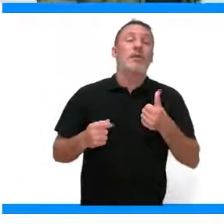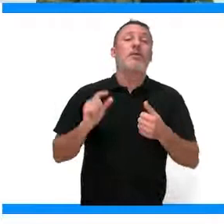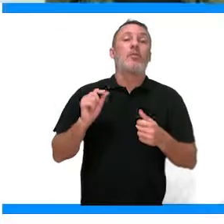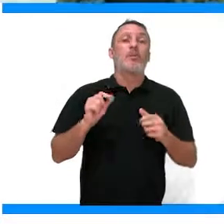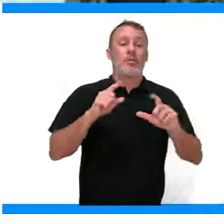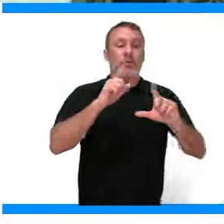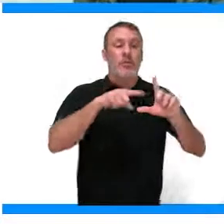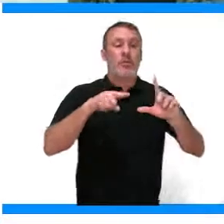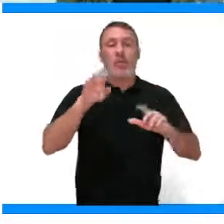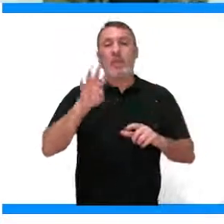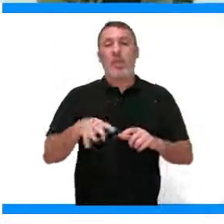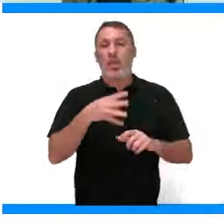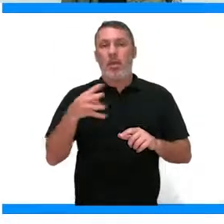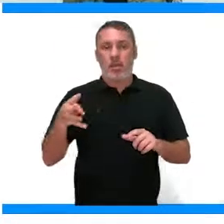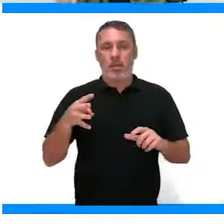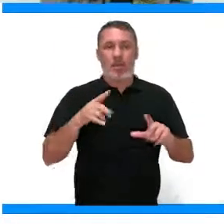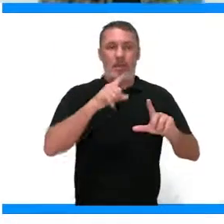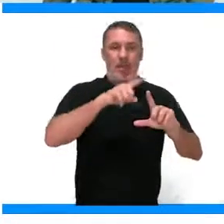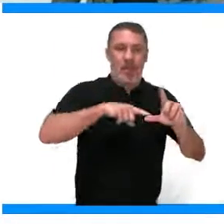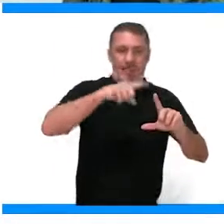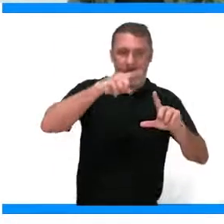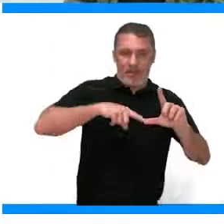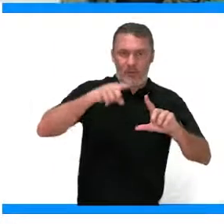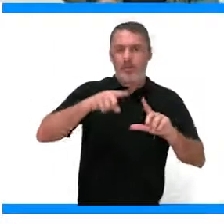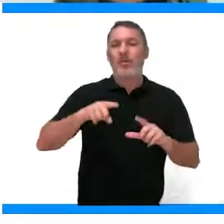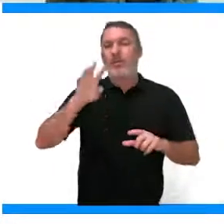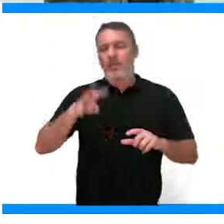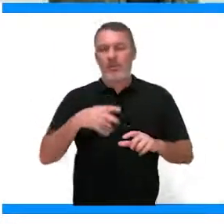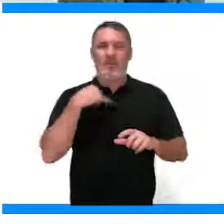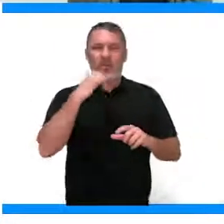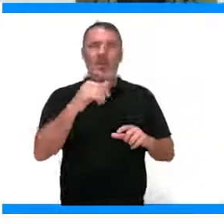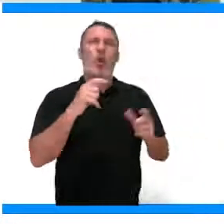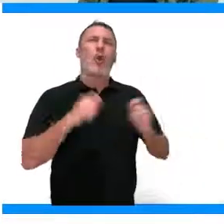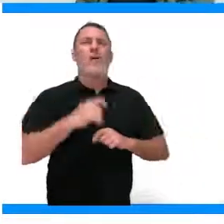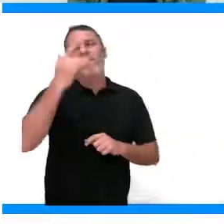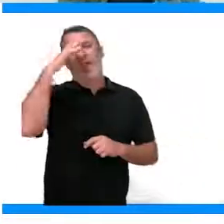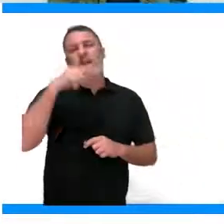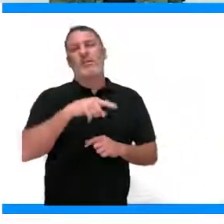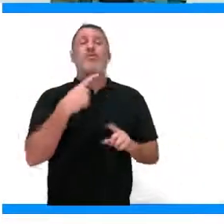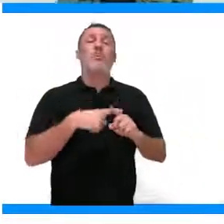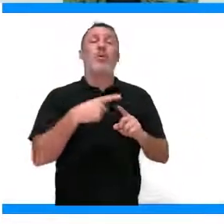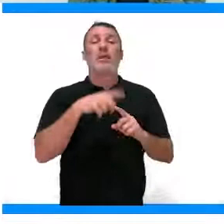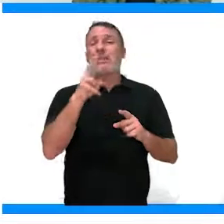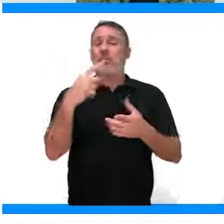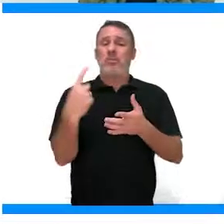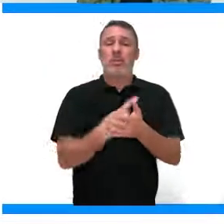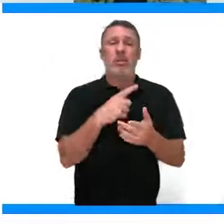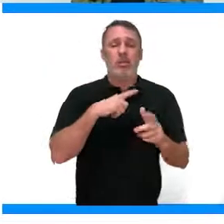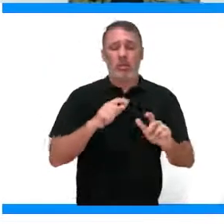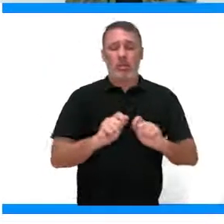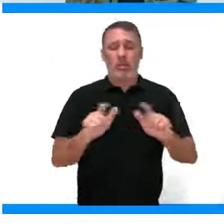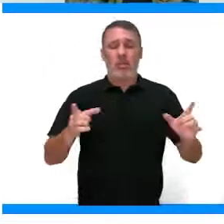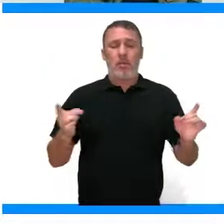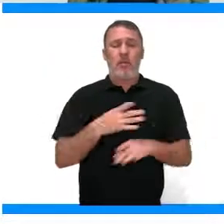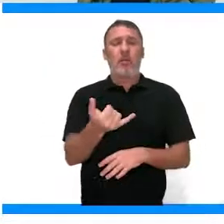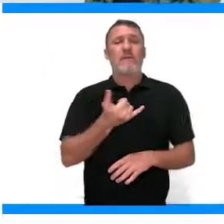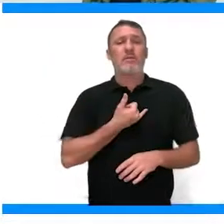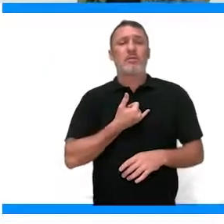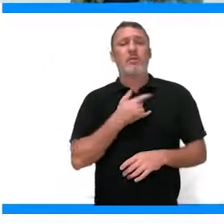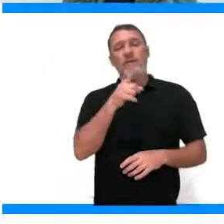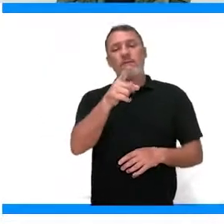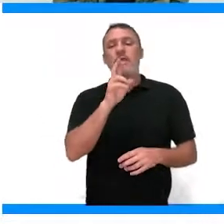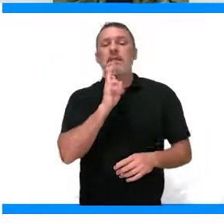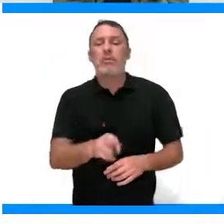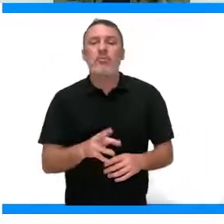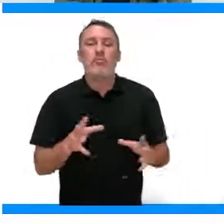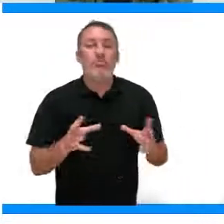Competência 6, gráficos e tabelas. Eu falei que essa competência é a competência mais fácil de todas, né? Eles vão te dar um gráfico ou uma tabela, pedir para você concluir